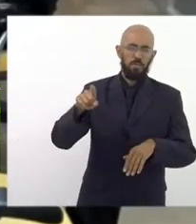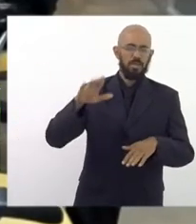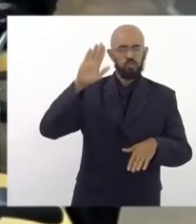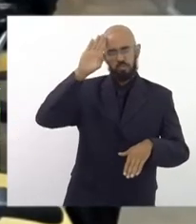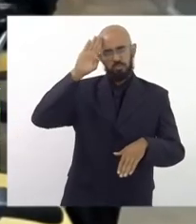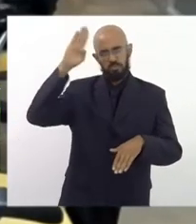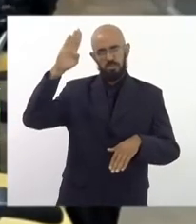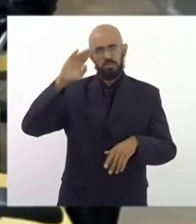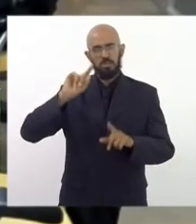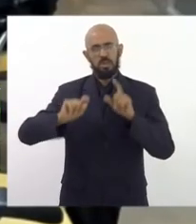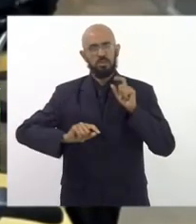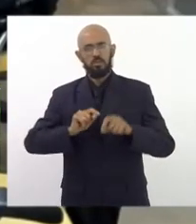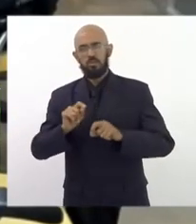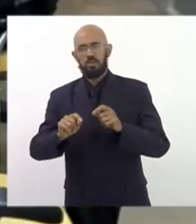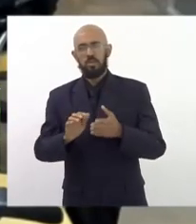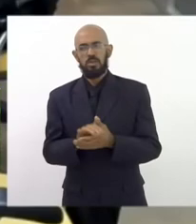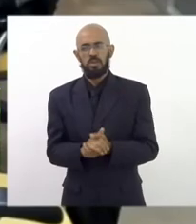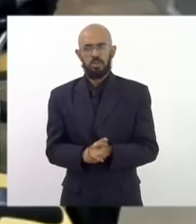principais